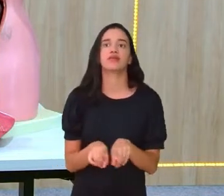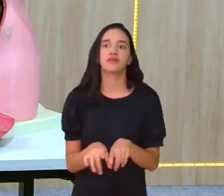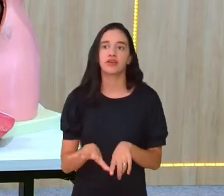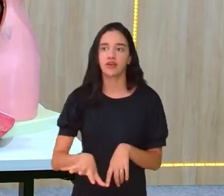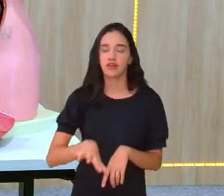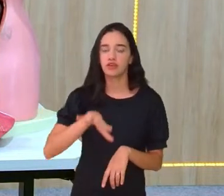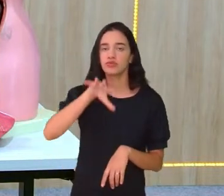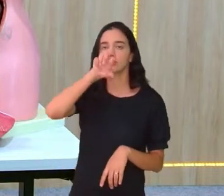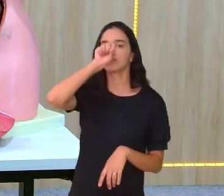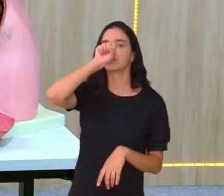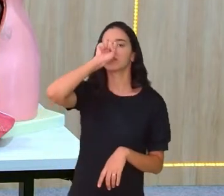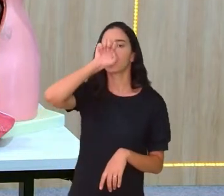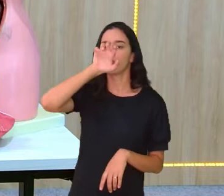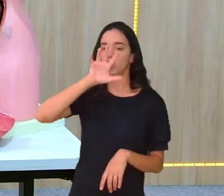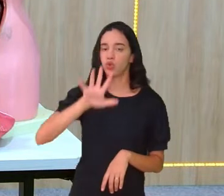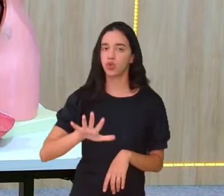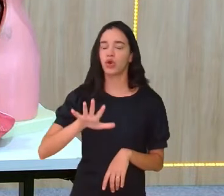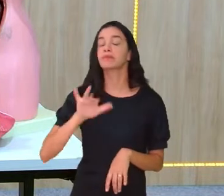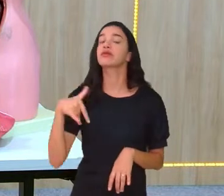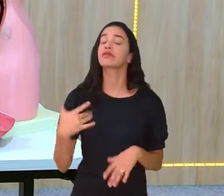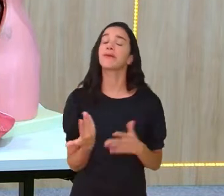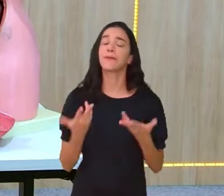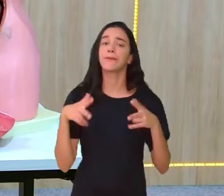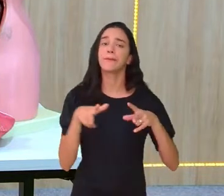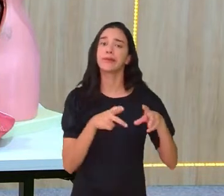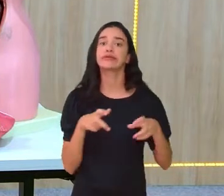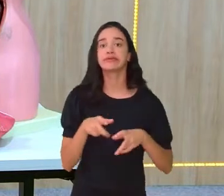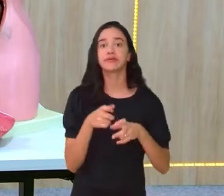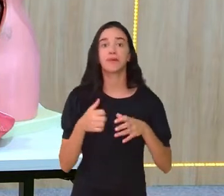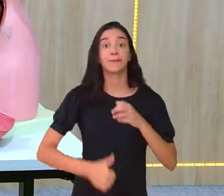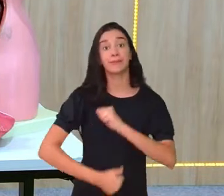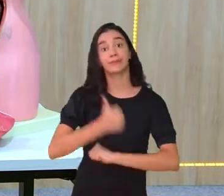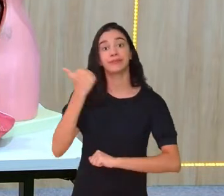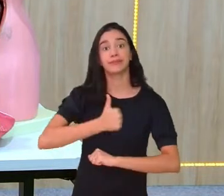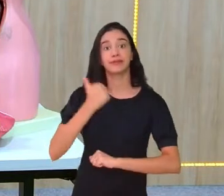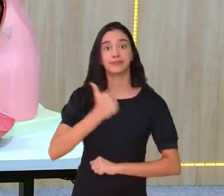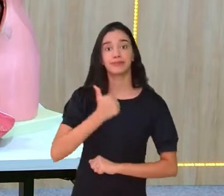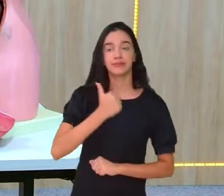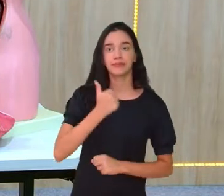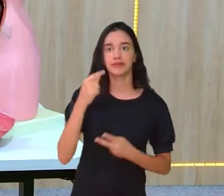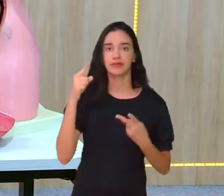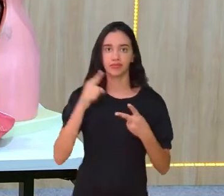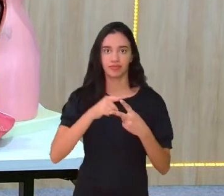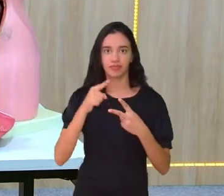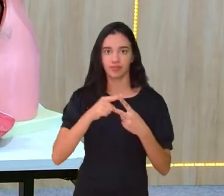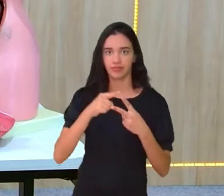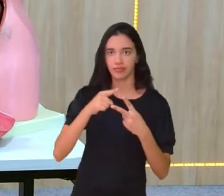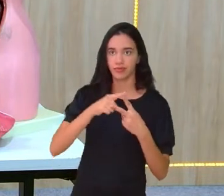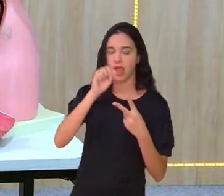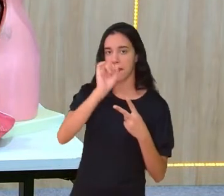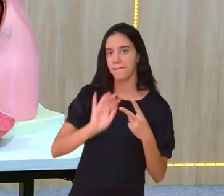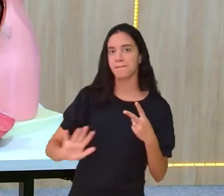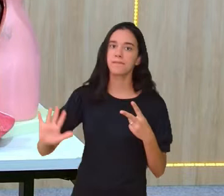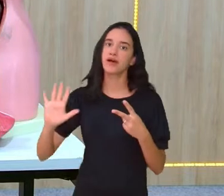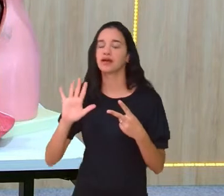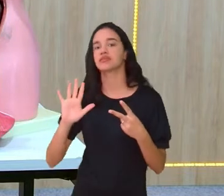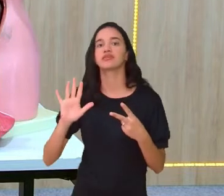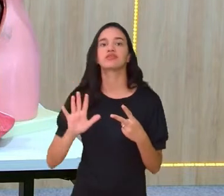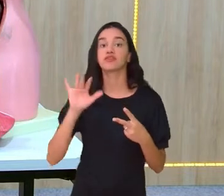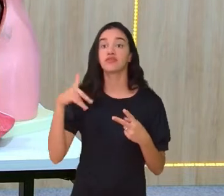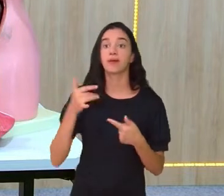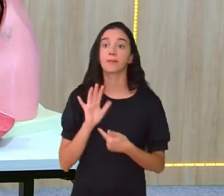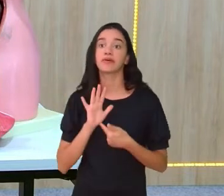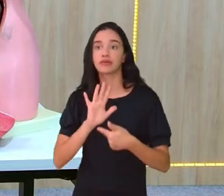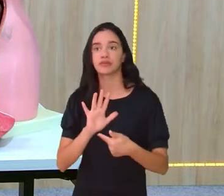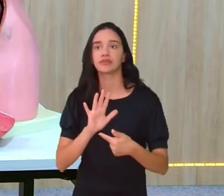a expiração. Observe aqui essa primeira representação, que vai mostrar para a gente a